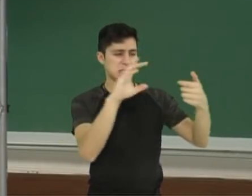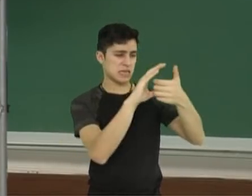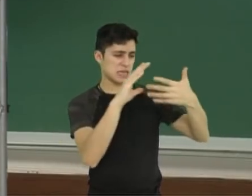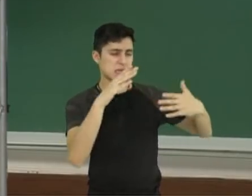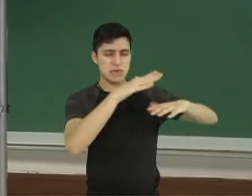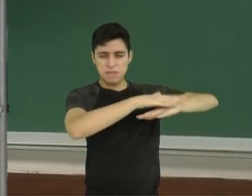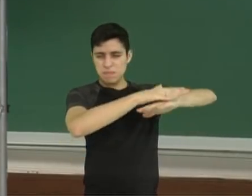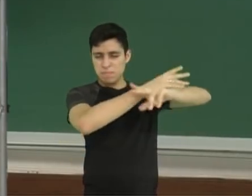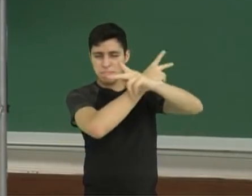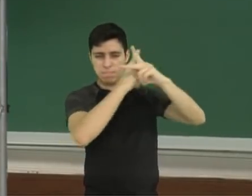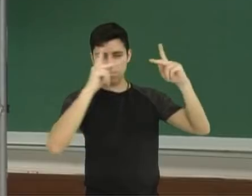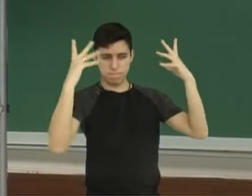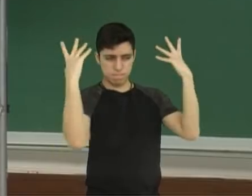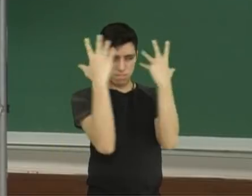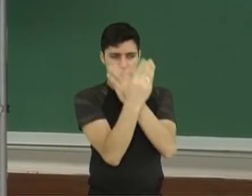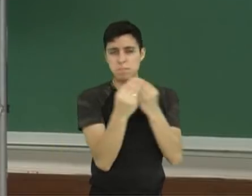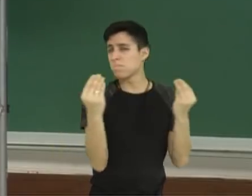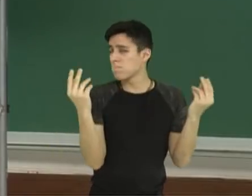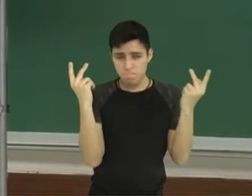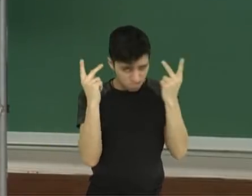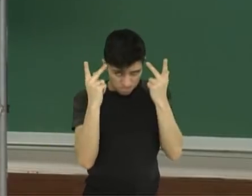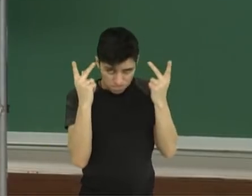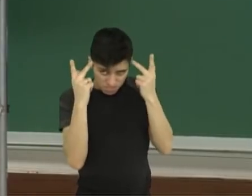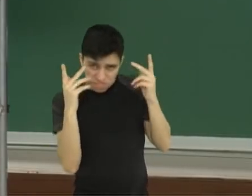sua beleza. E é natural nós sermos assim.